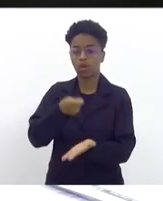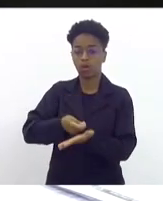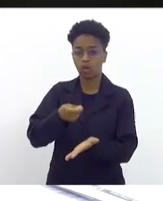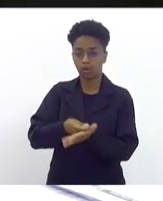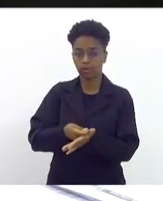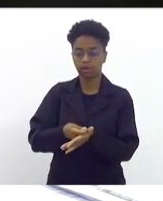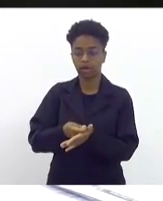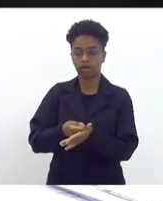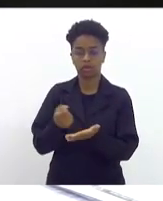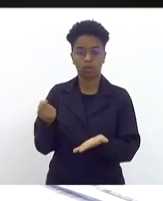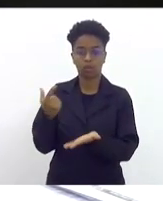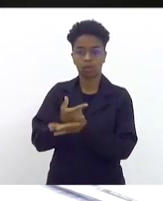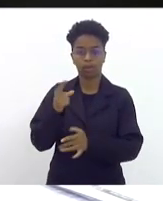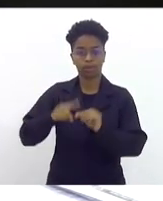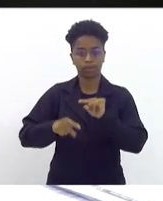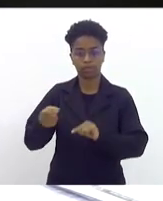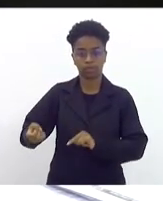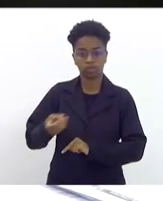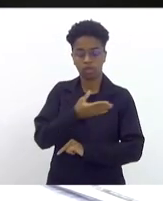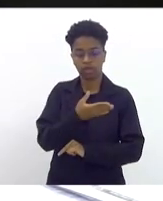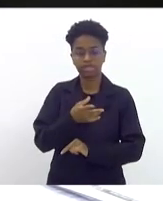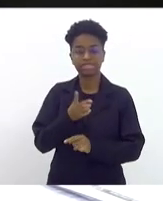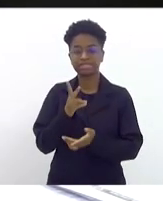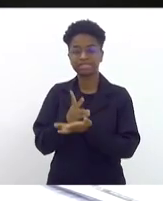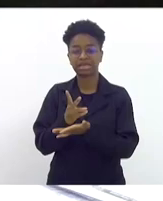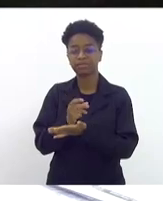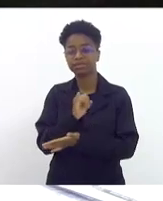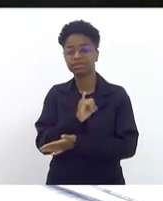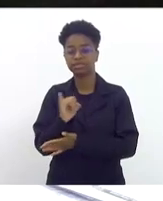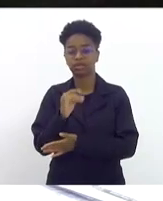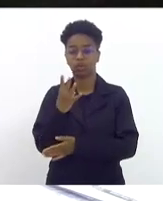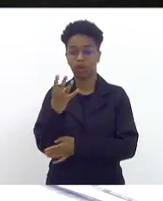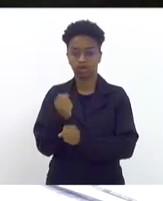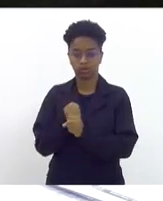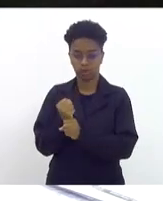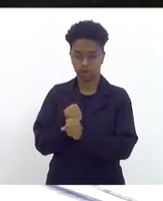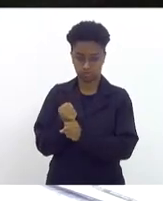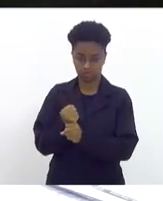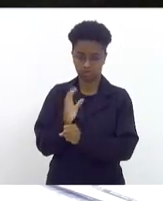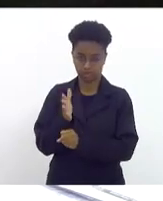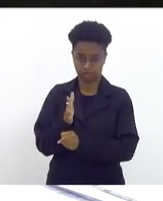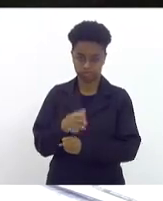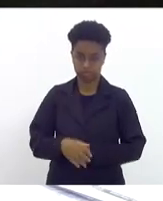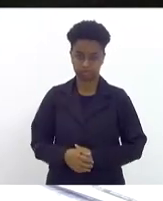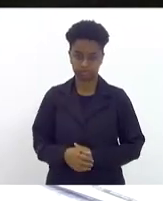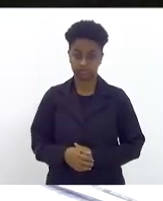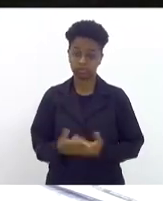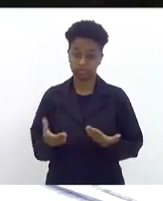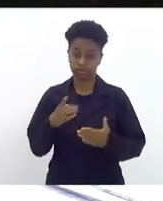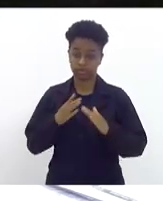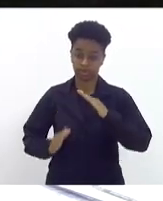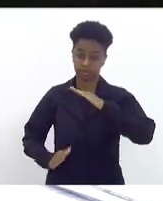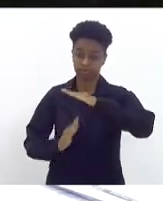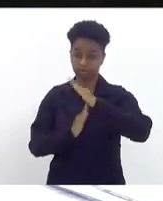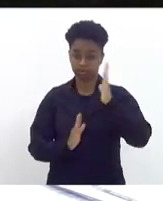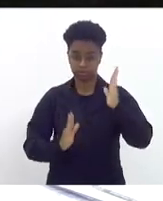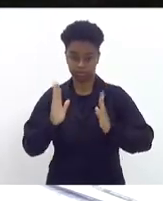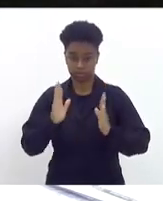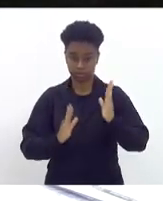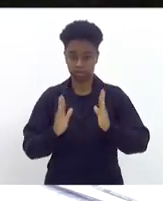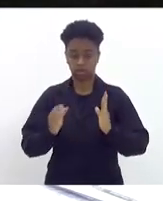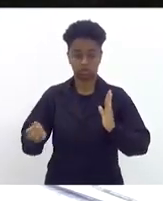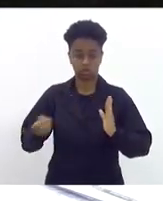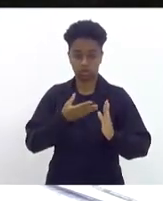renovar a frota sempre que o juiz atingir quatro anos de idade limite idade no meu entendimento